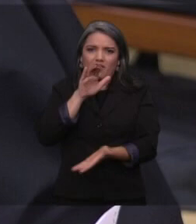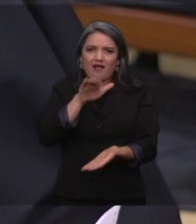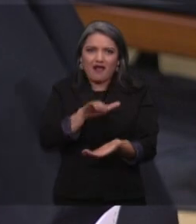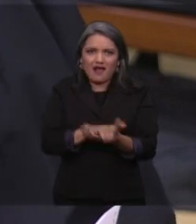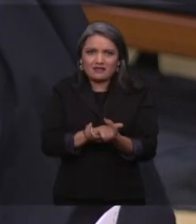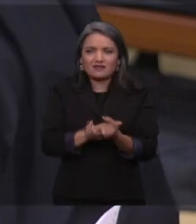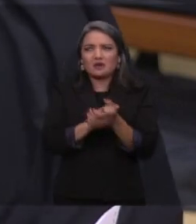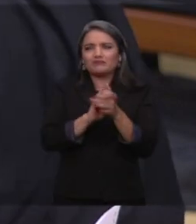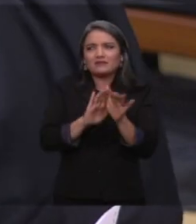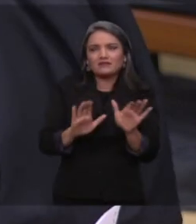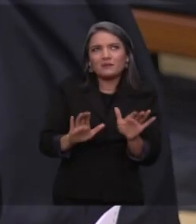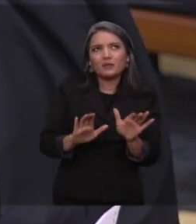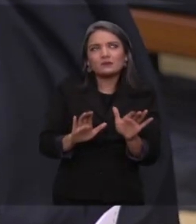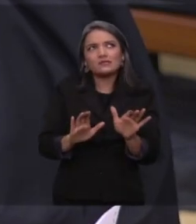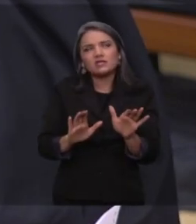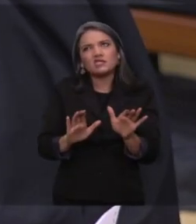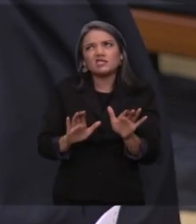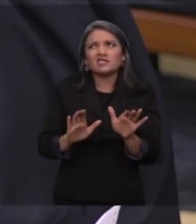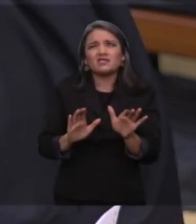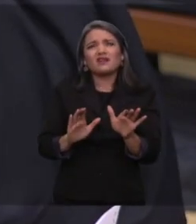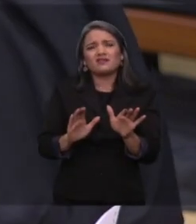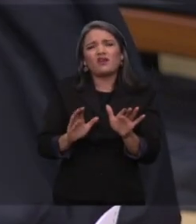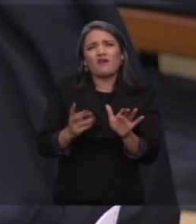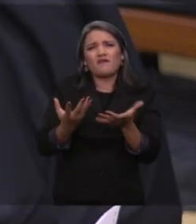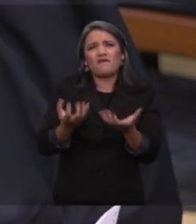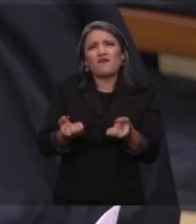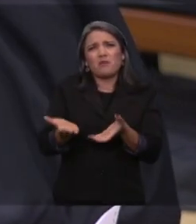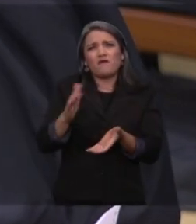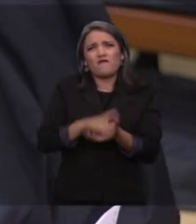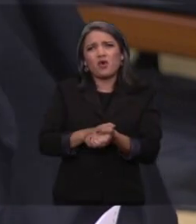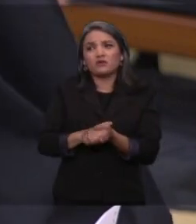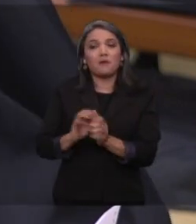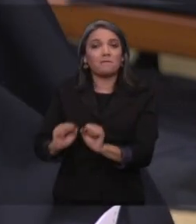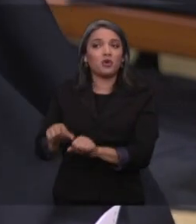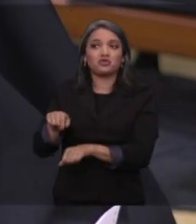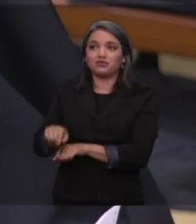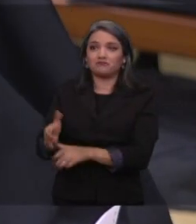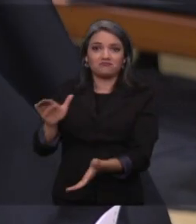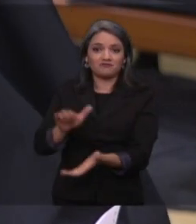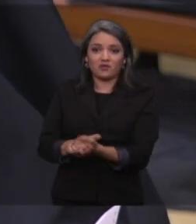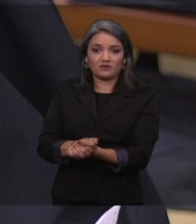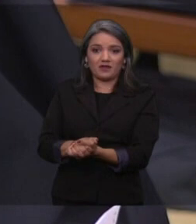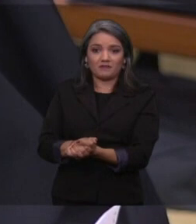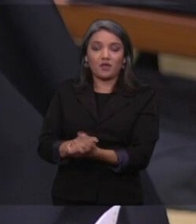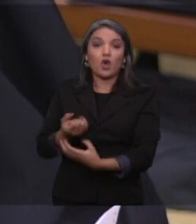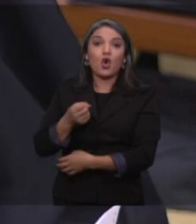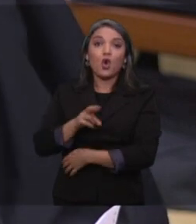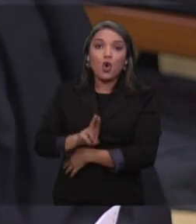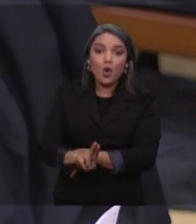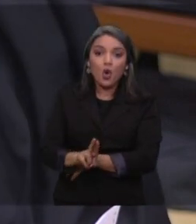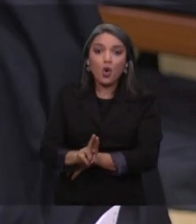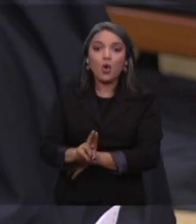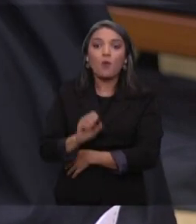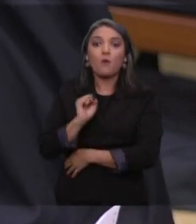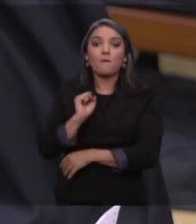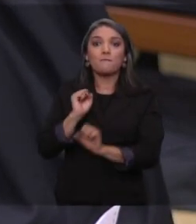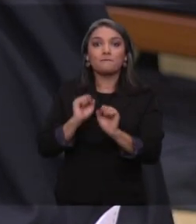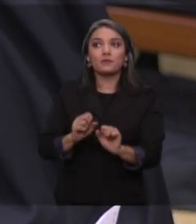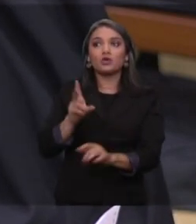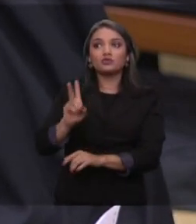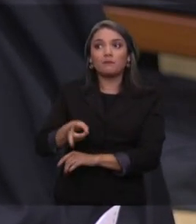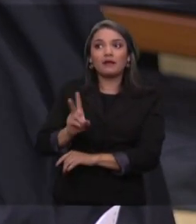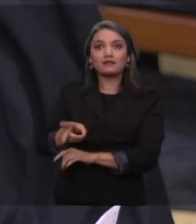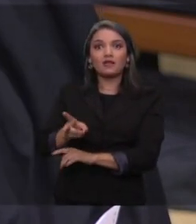quiser retomar, ele pode. Ou ele pode também manter a sociedade conjugal na forma da